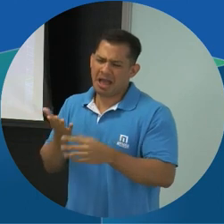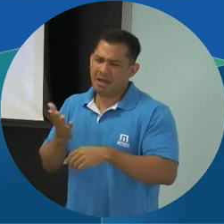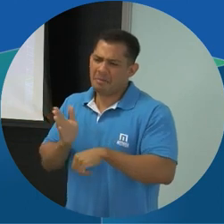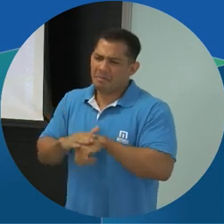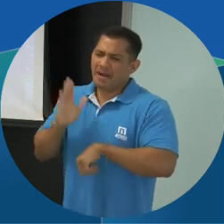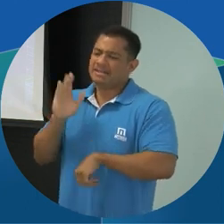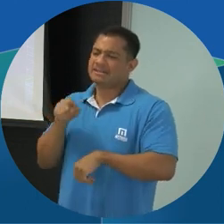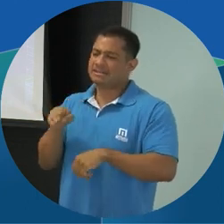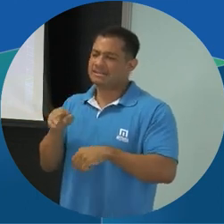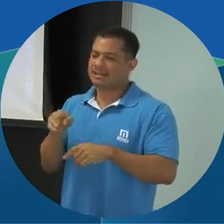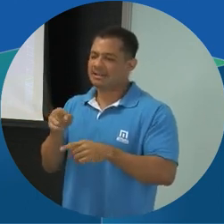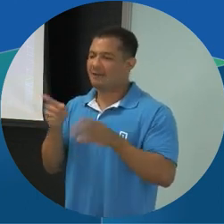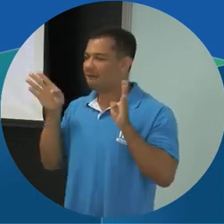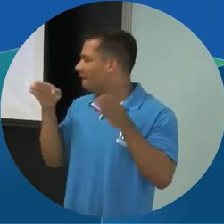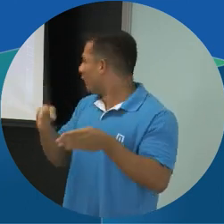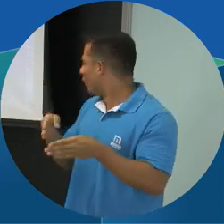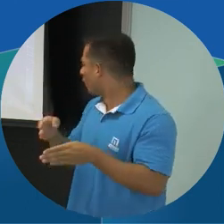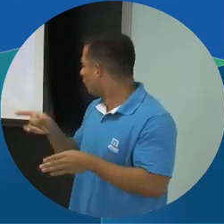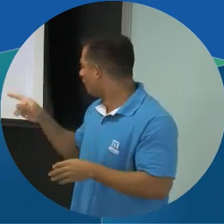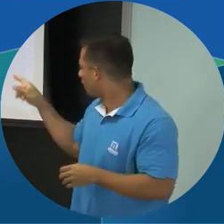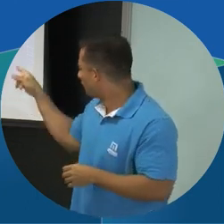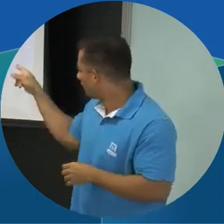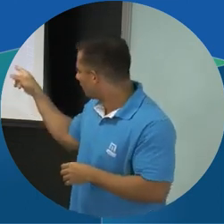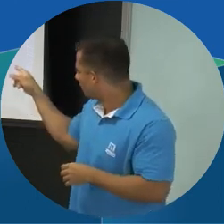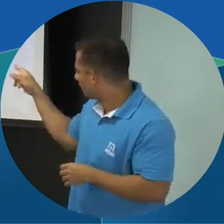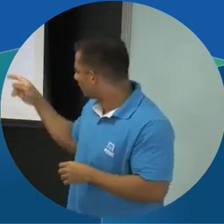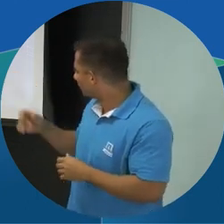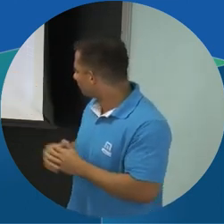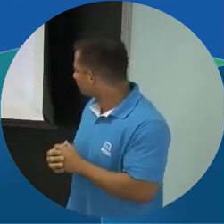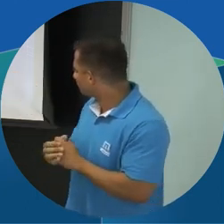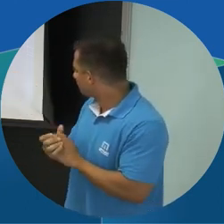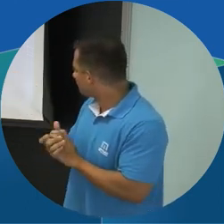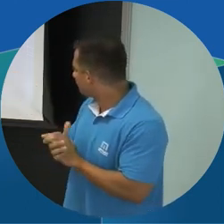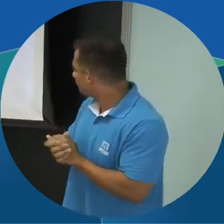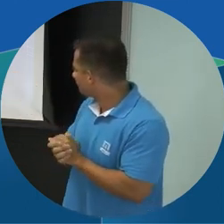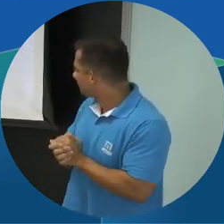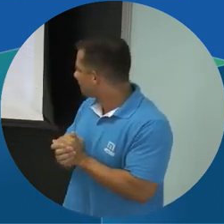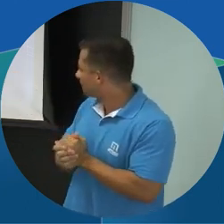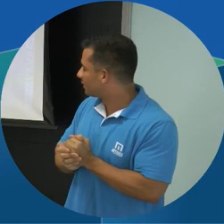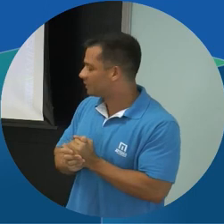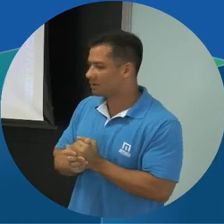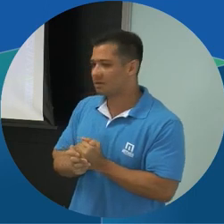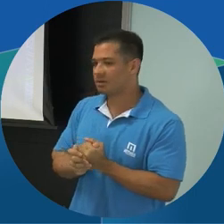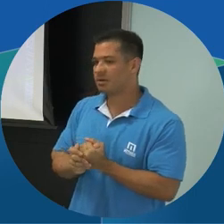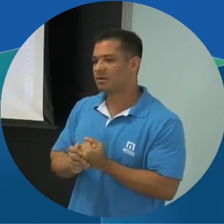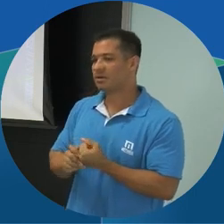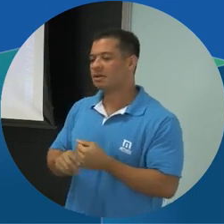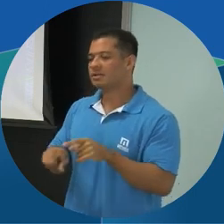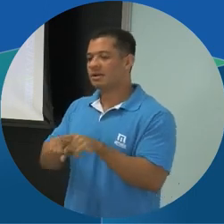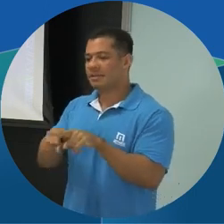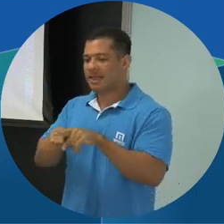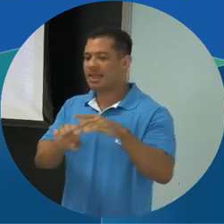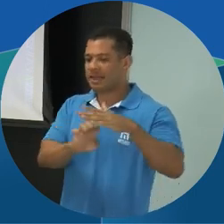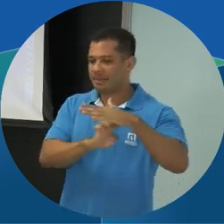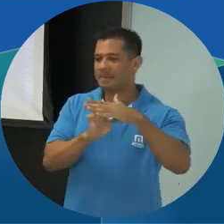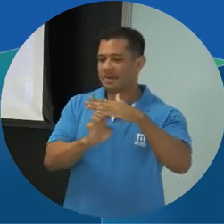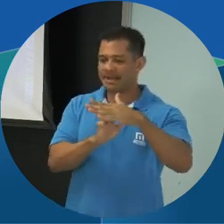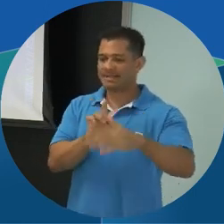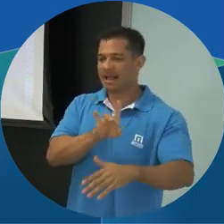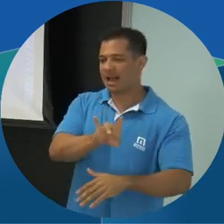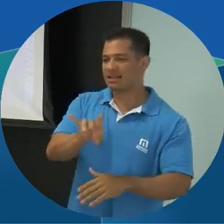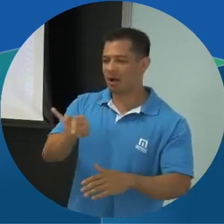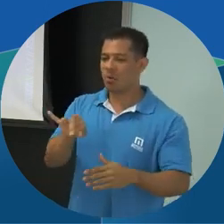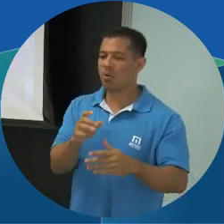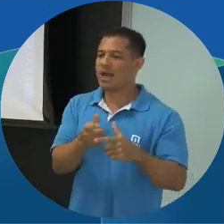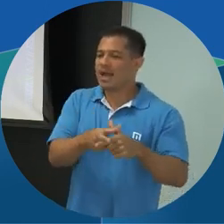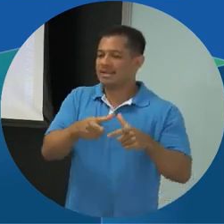é baseado em M&A da nossa área, mas tem também, claro, o crescimento das próprias empresas, orgânico. Então, o que a gente